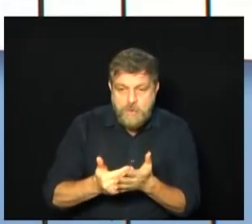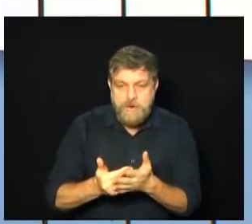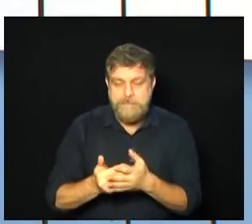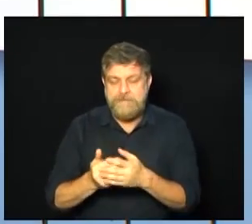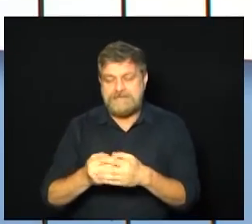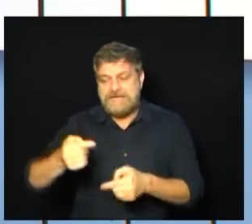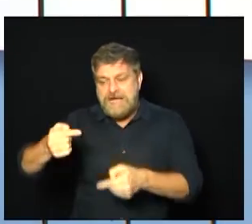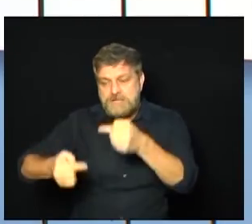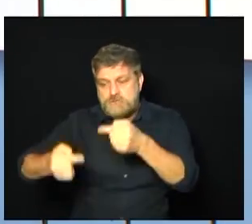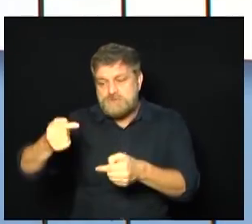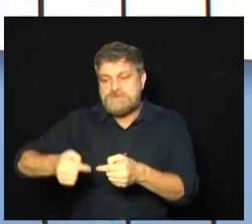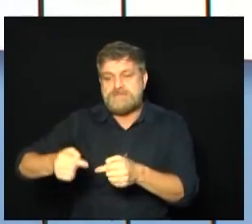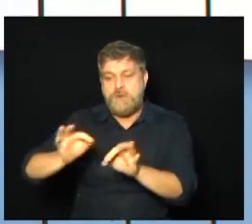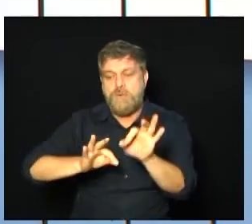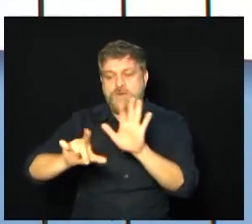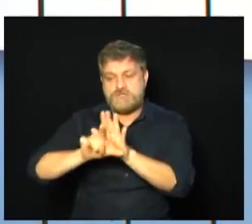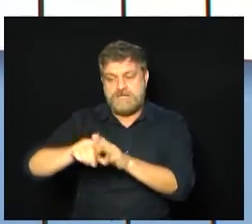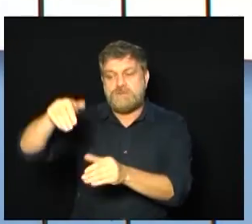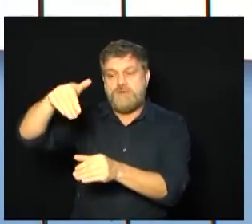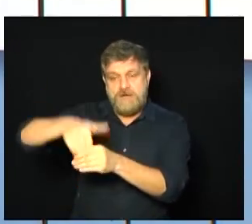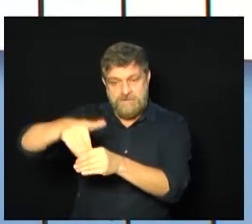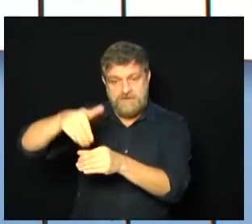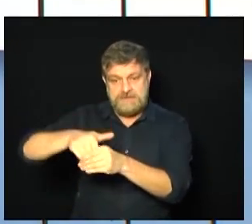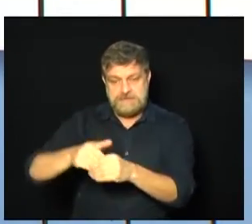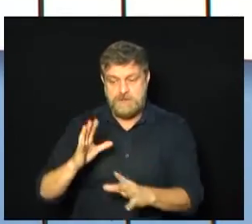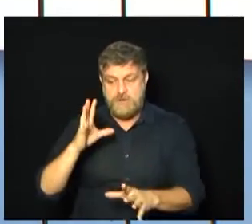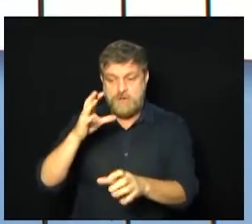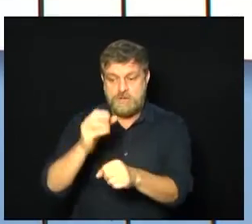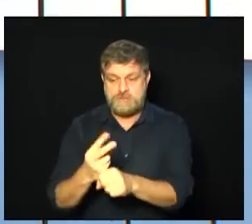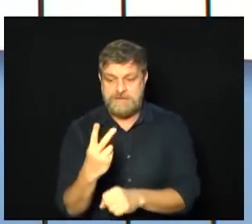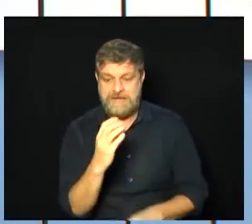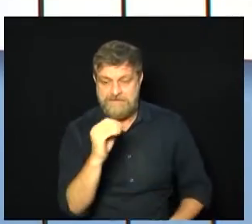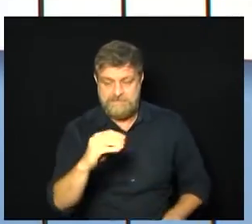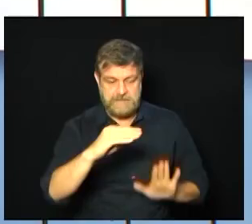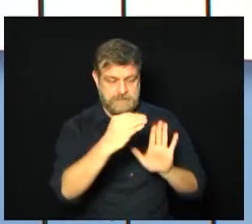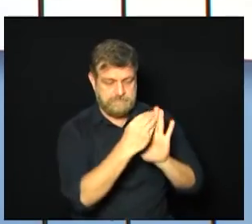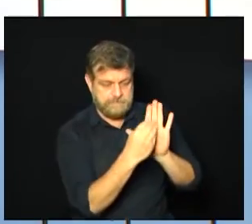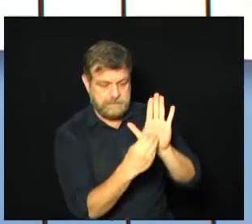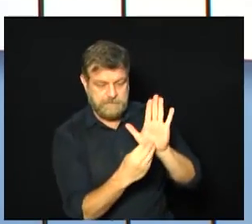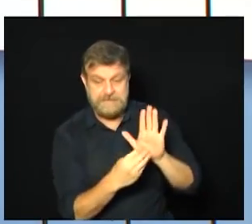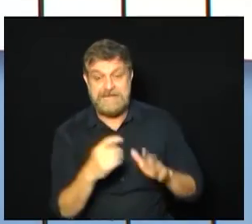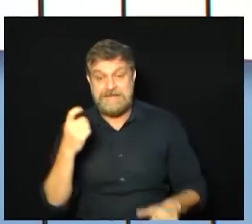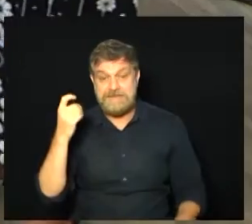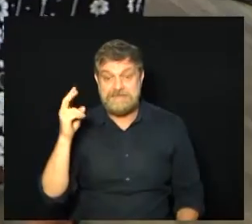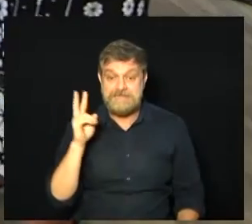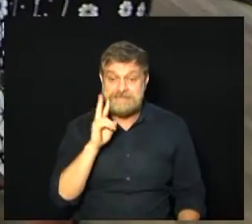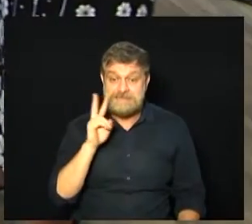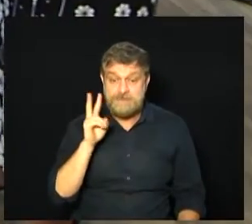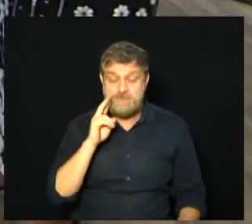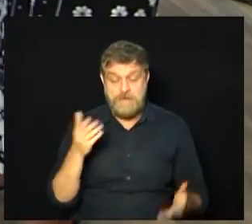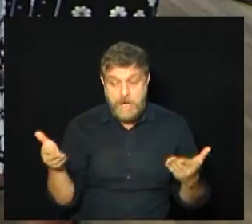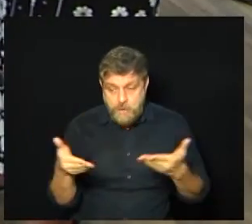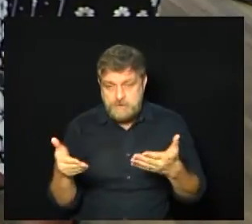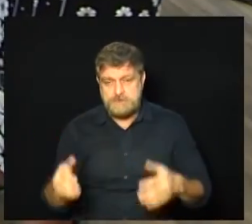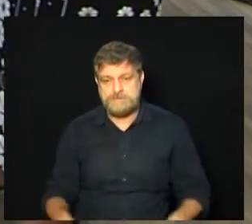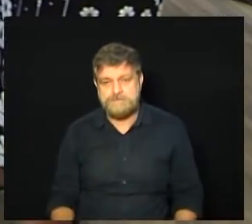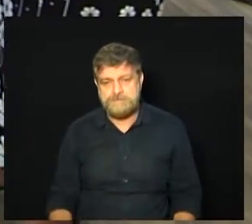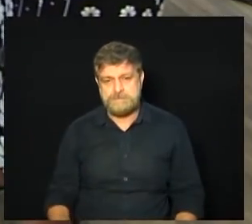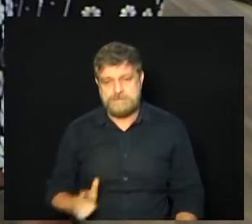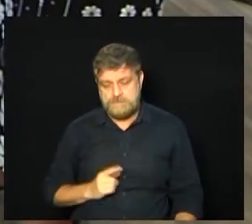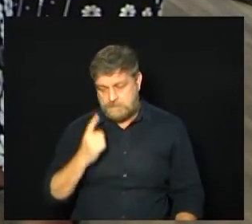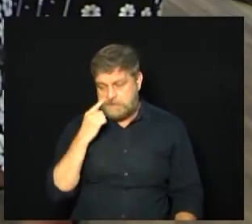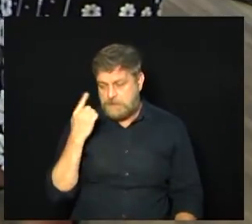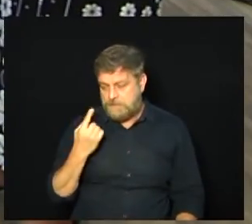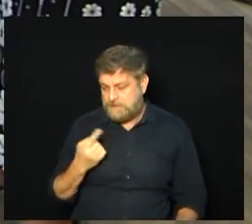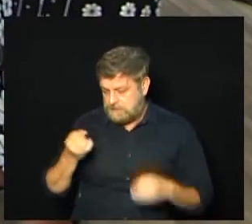a discussão e a votação desses mais de 20 projetos da pauta desta segunda-feira. Agora, Mirna Abreu, nós falamos aqui sobre